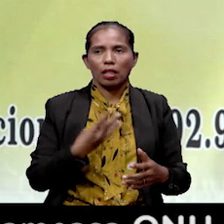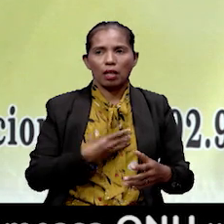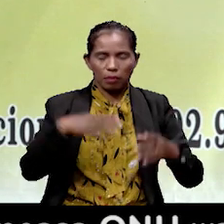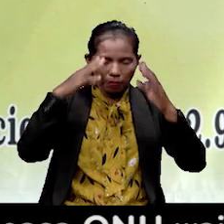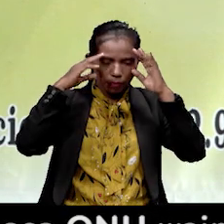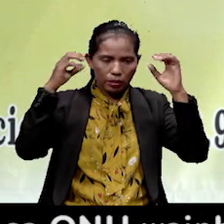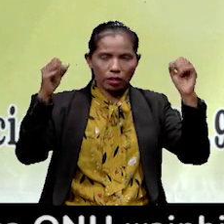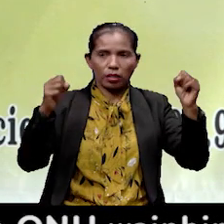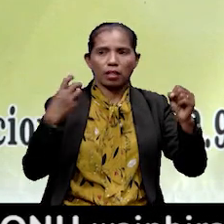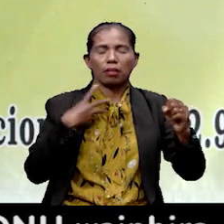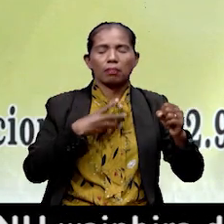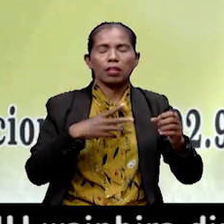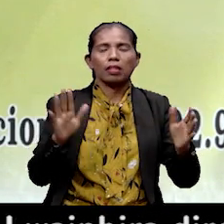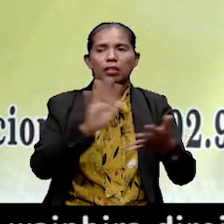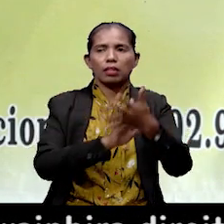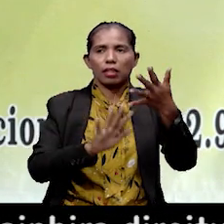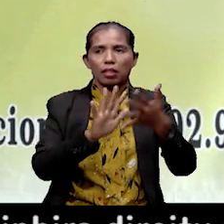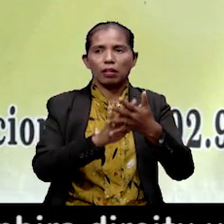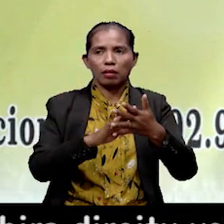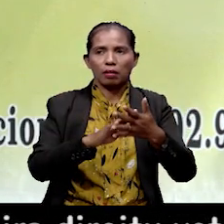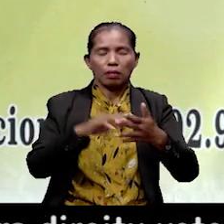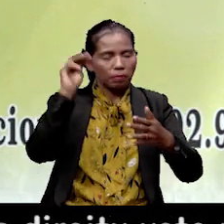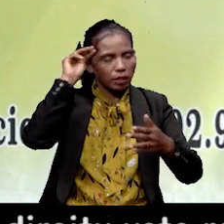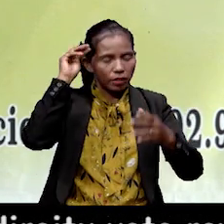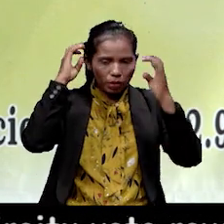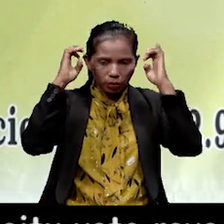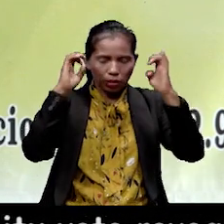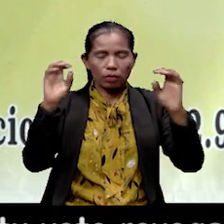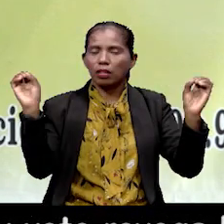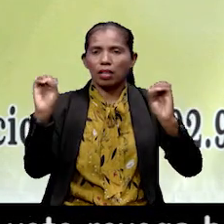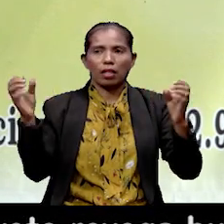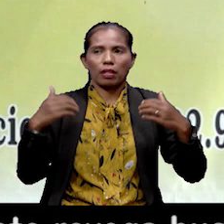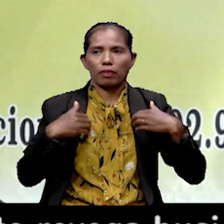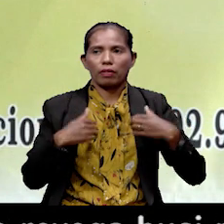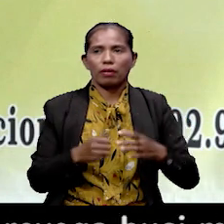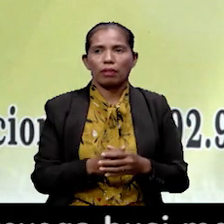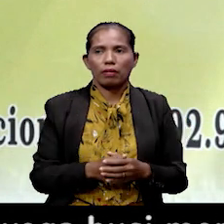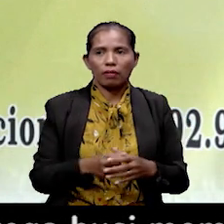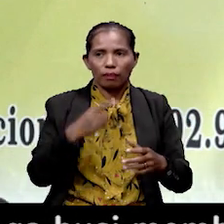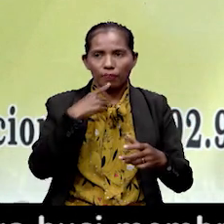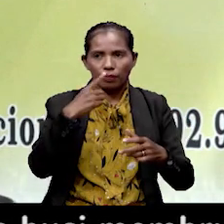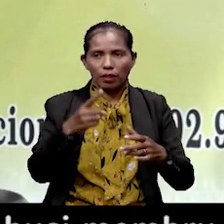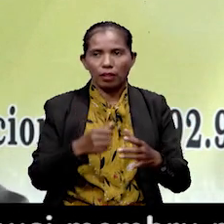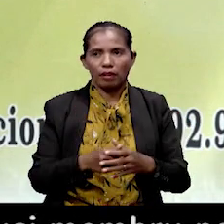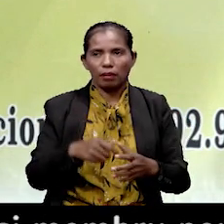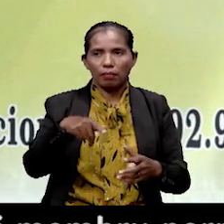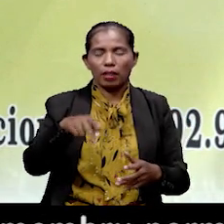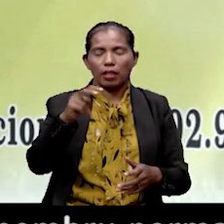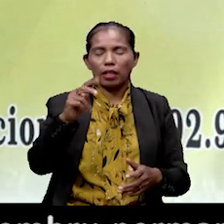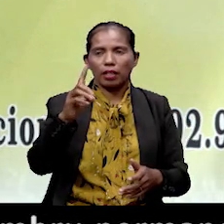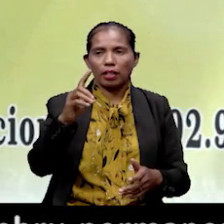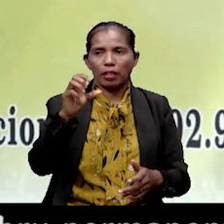presidente amnairo inagura escola no, senhor ministro de educação laiha. E hoje ne, a estatalo bangalos, reta mana PNDS mak halo